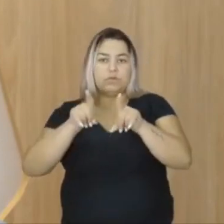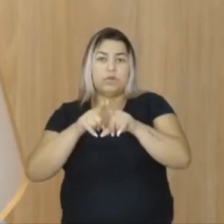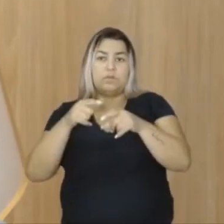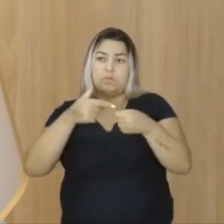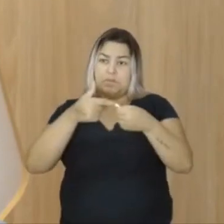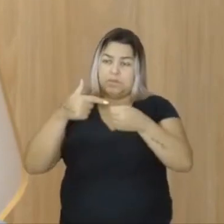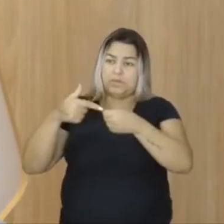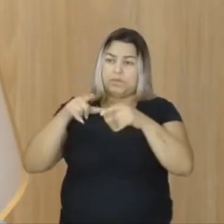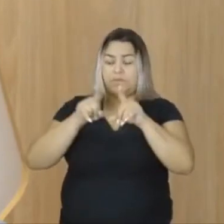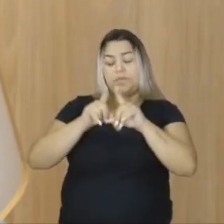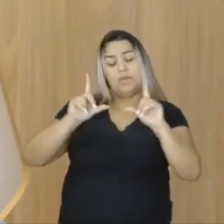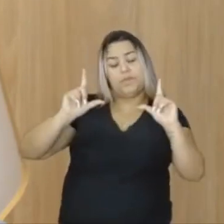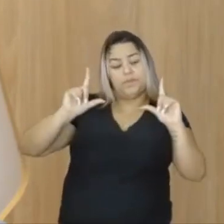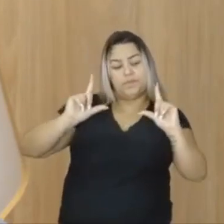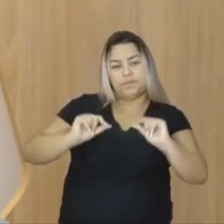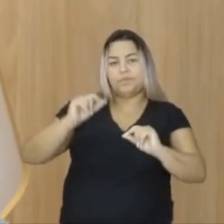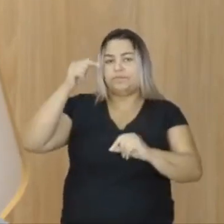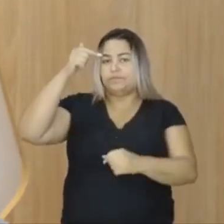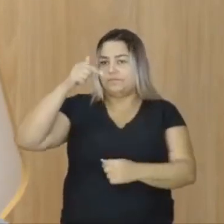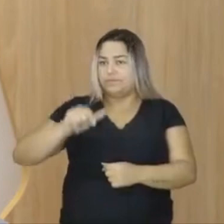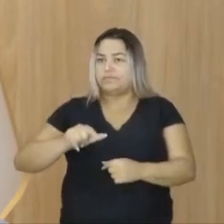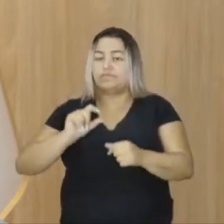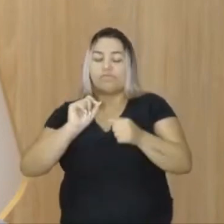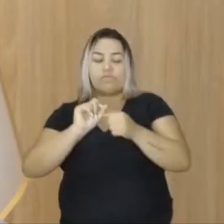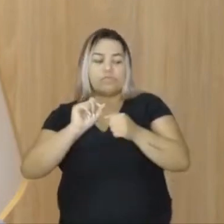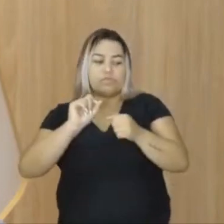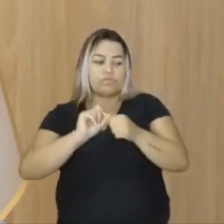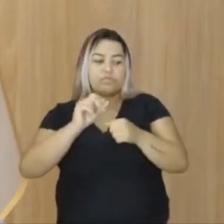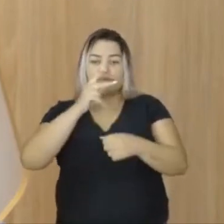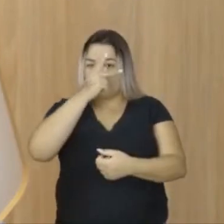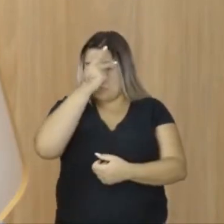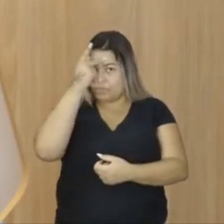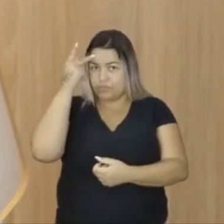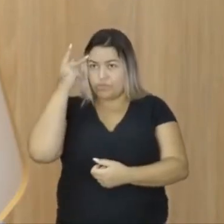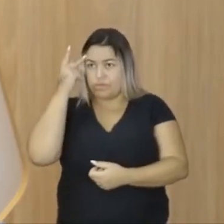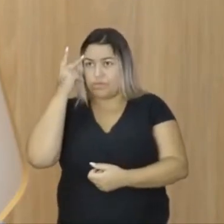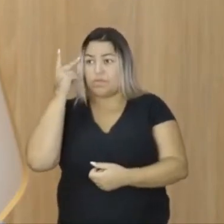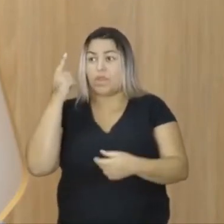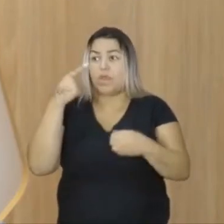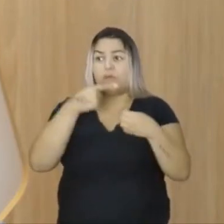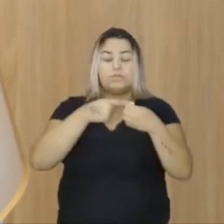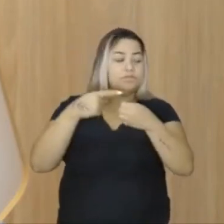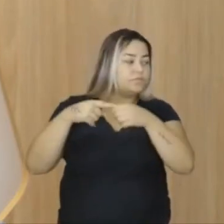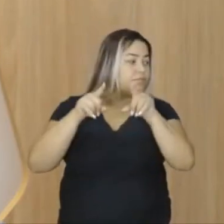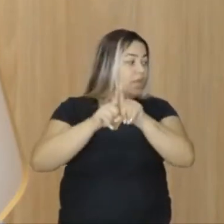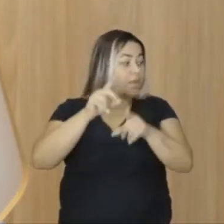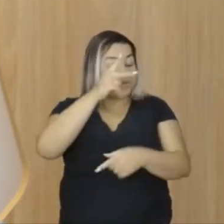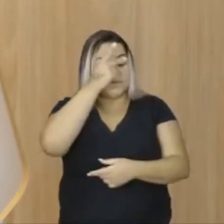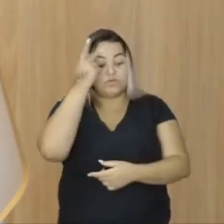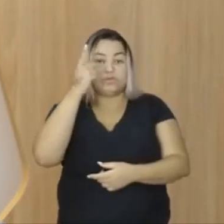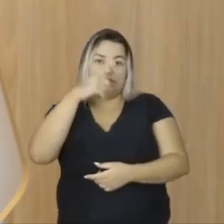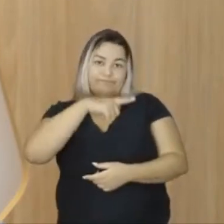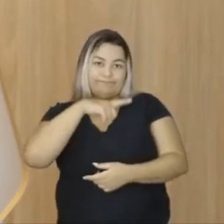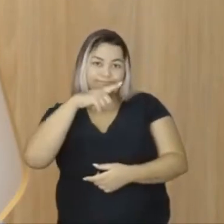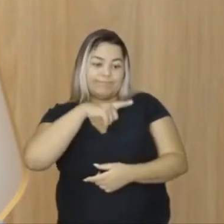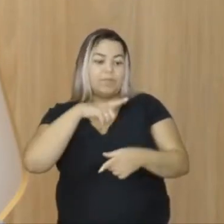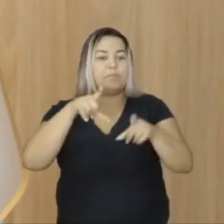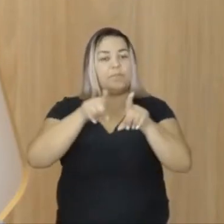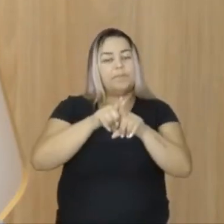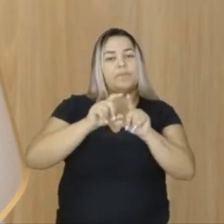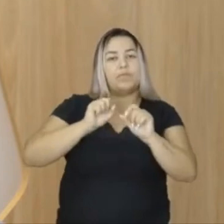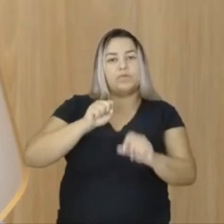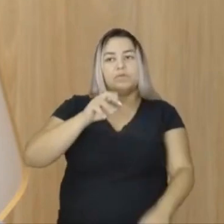mais reduzida. Outra questão que nós fizemos, para o cidadão que tiver carro, do ponto de vista